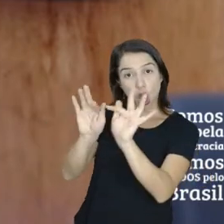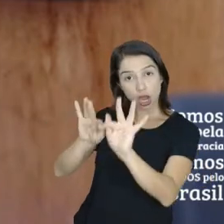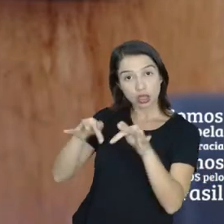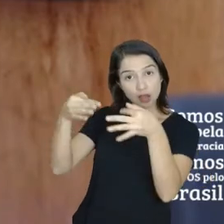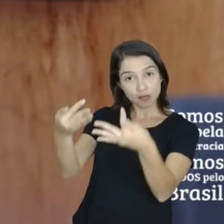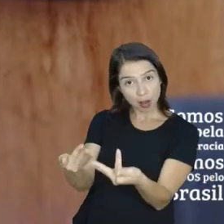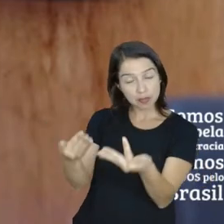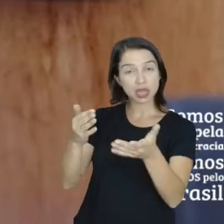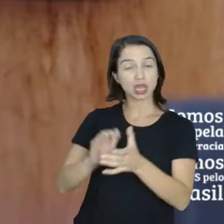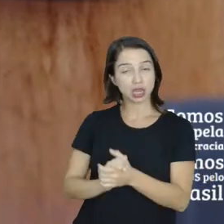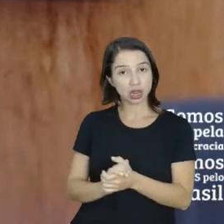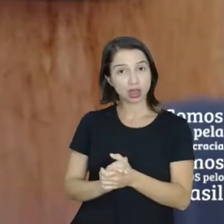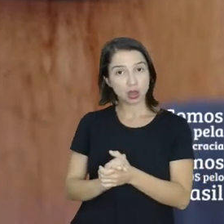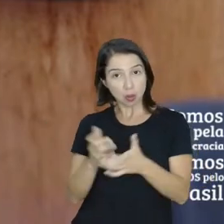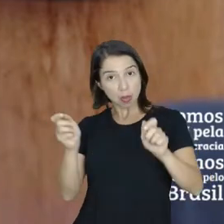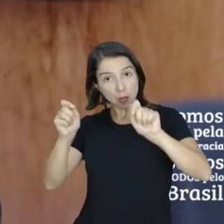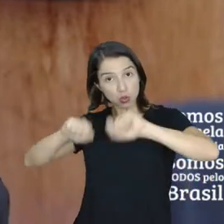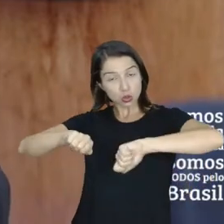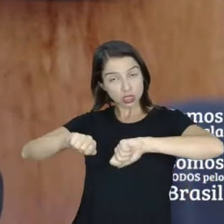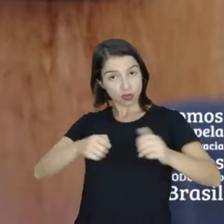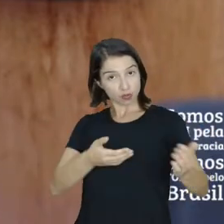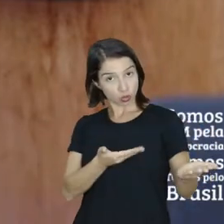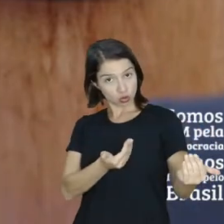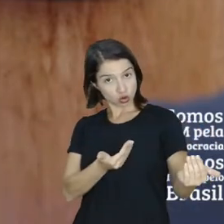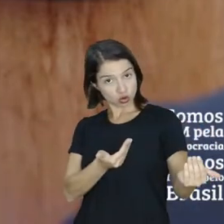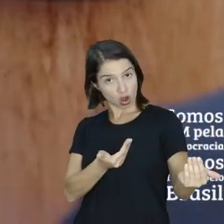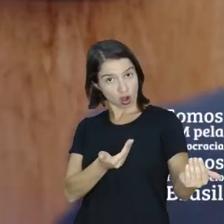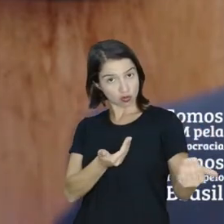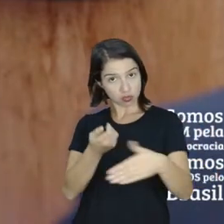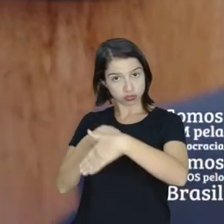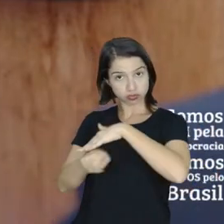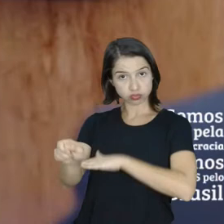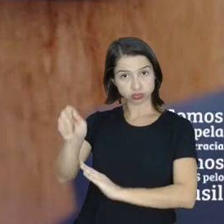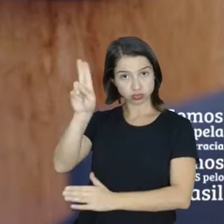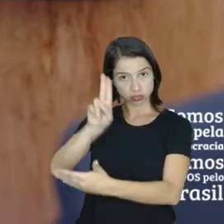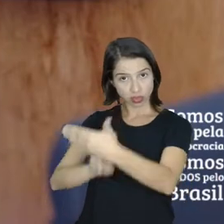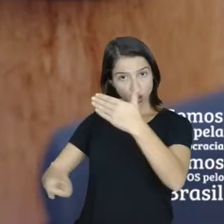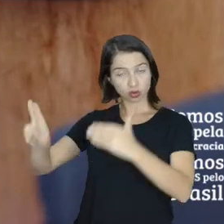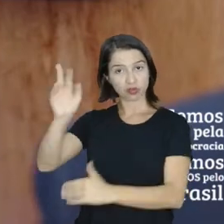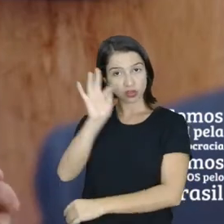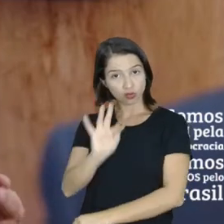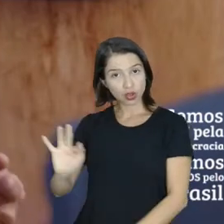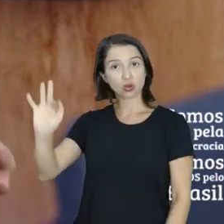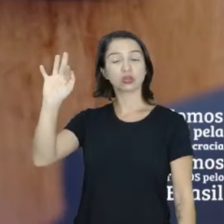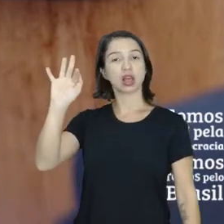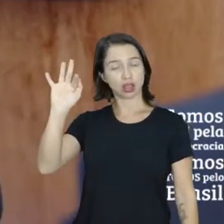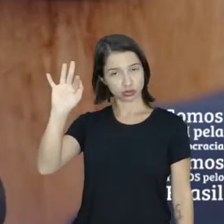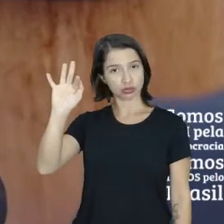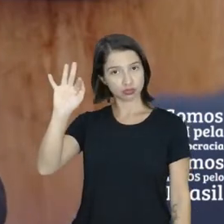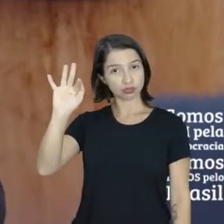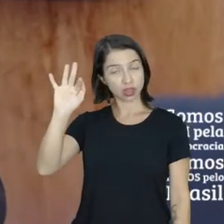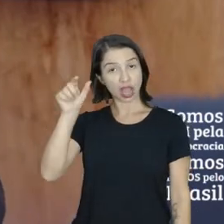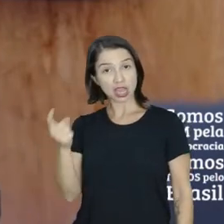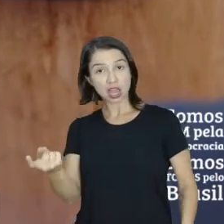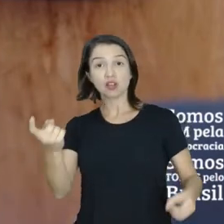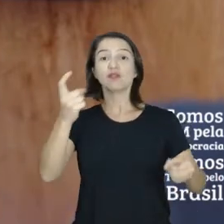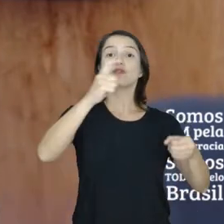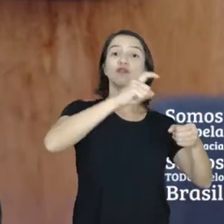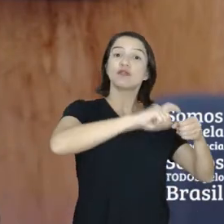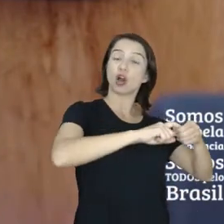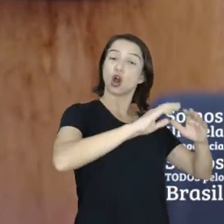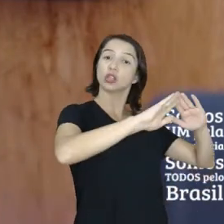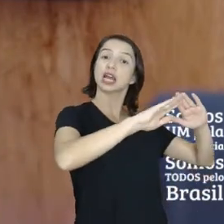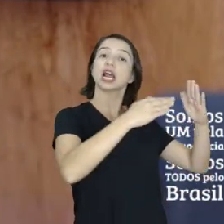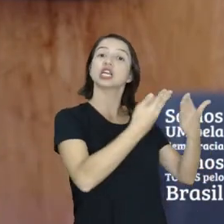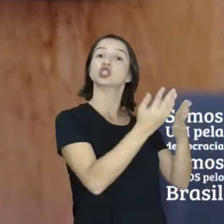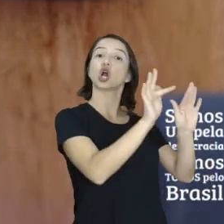jovem poder fazer a faculdade. E ele retribuía na escola da família, porque ou sábado ou domingo ele